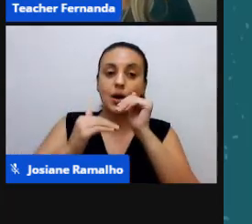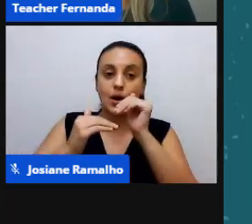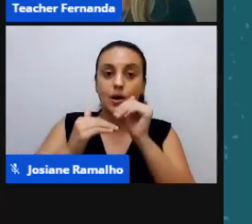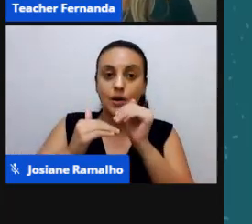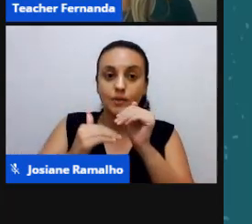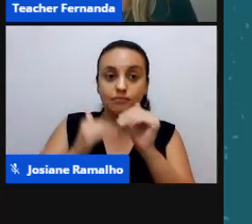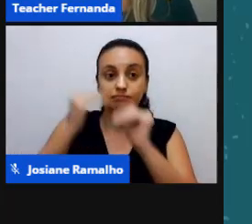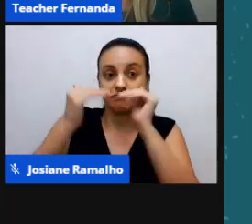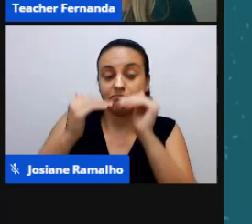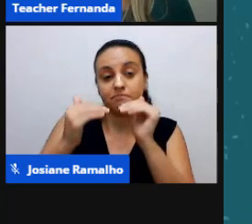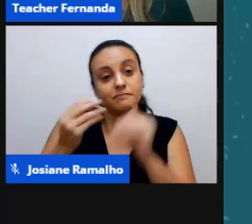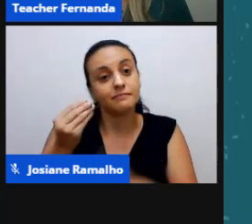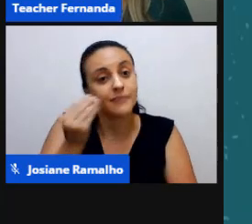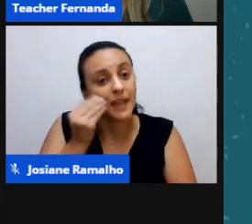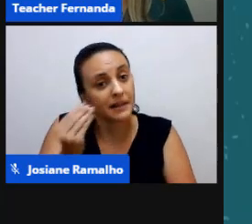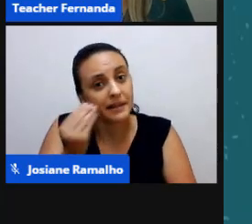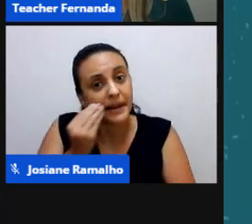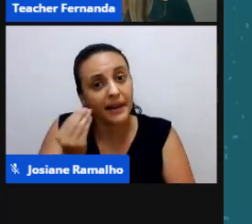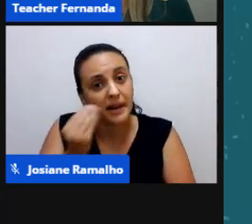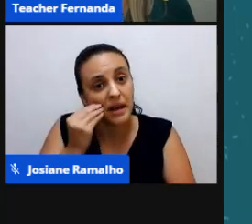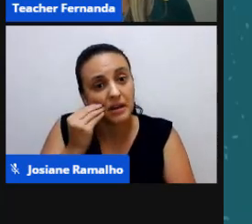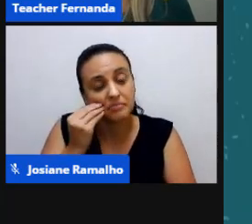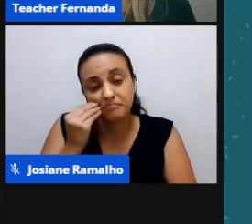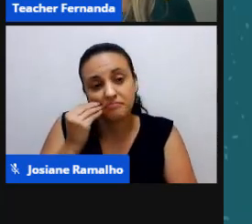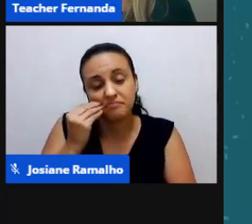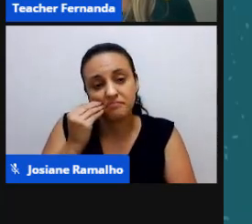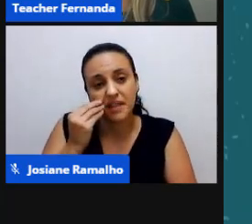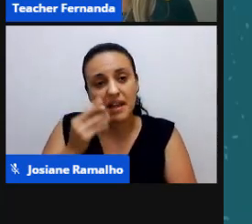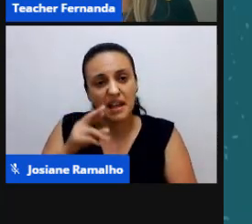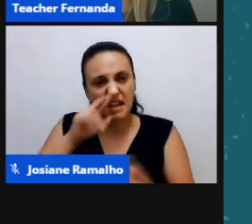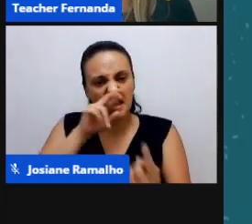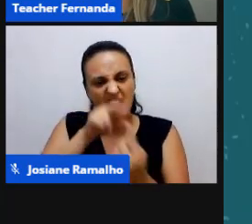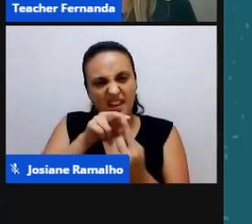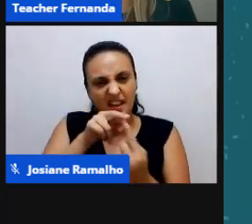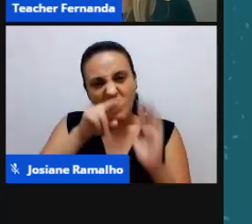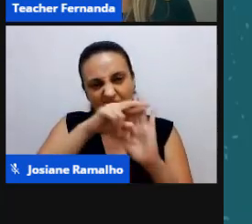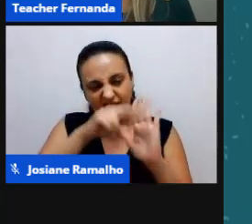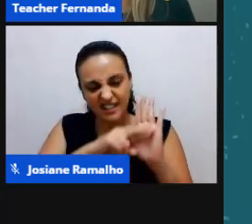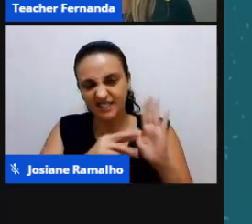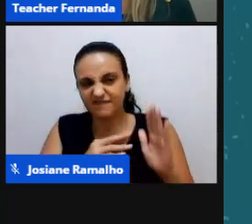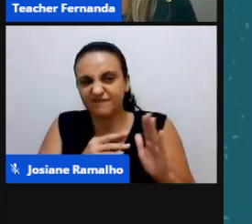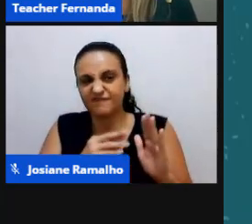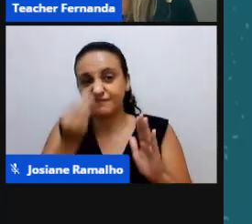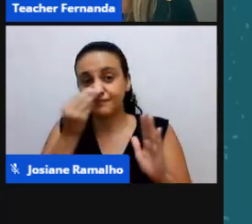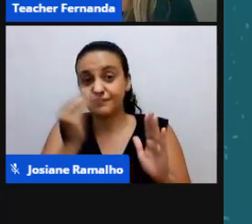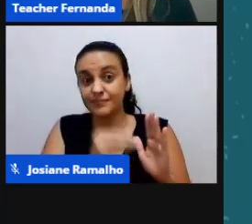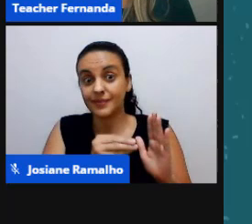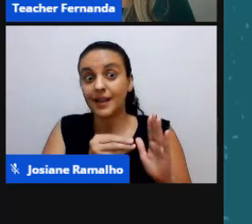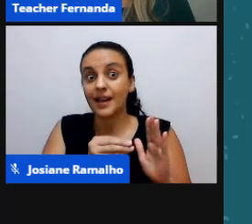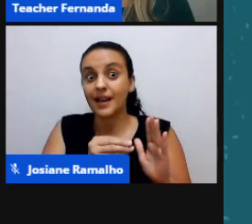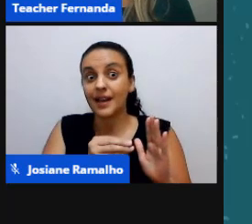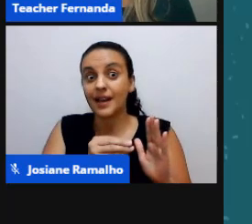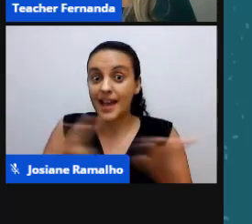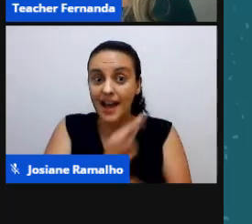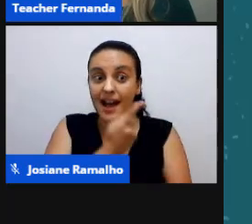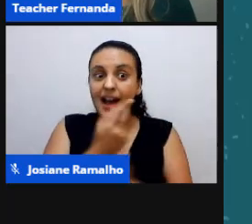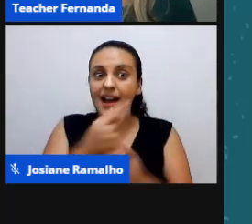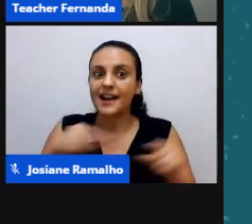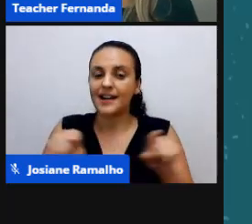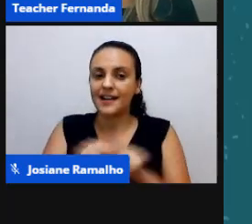correr riscos, quebrar regras, cometer erros e se divertir.